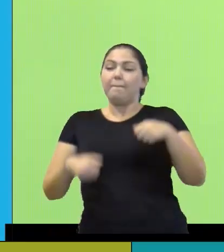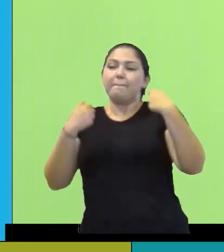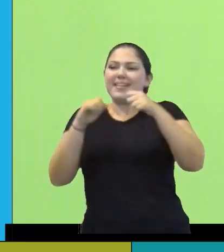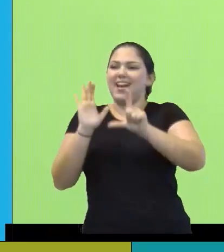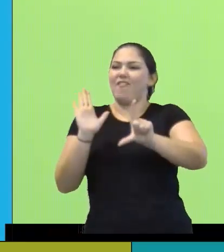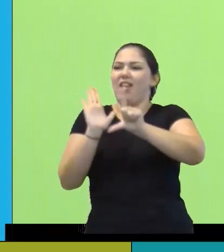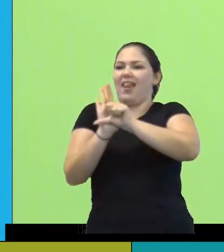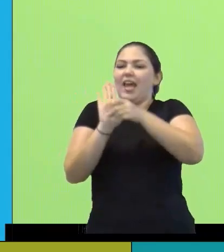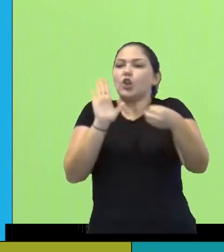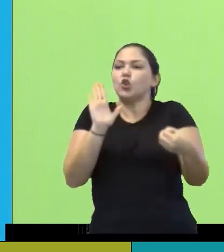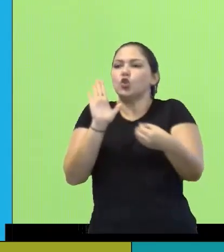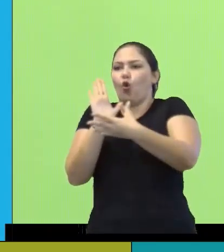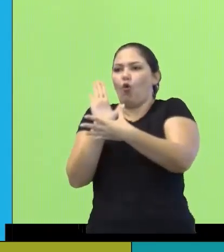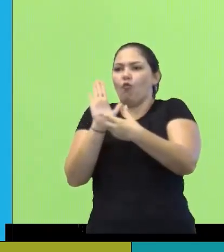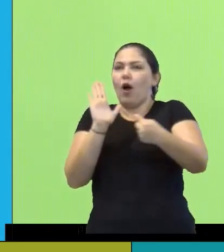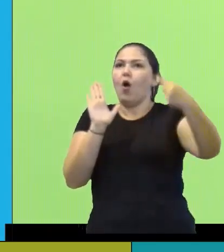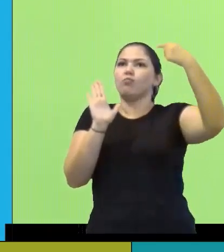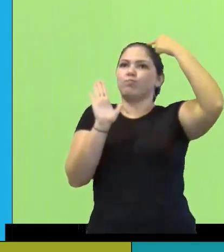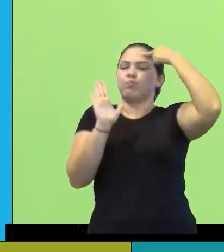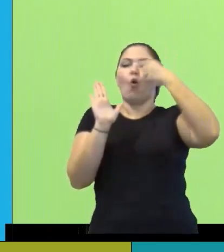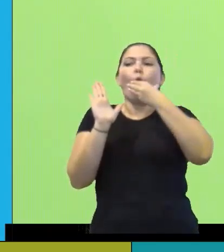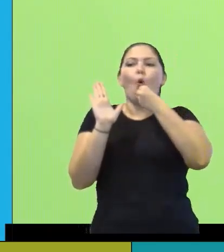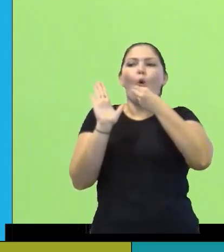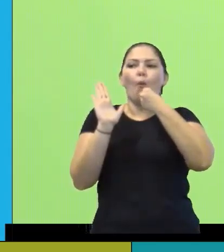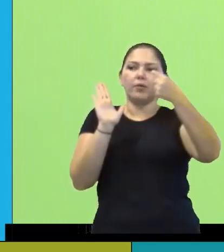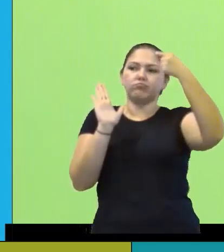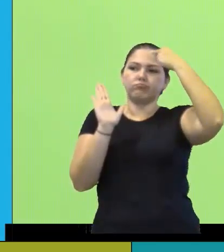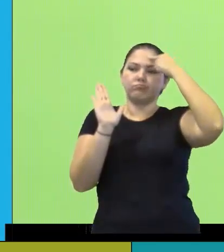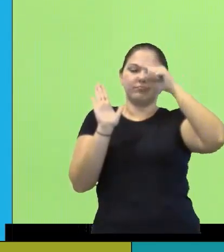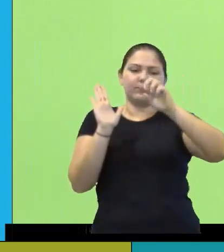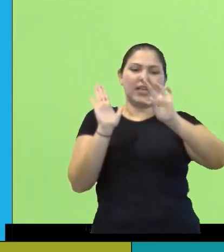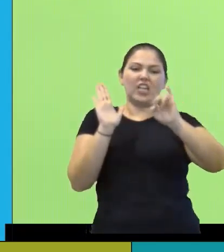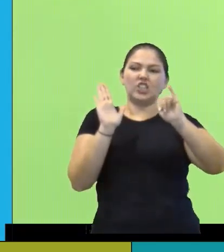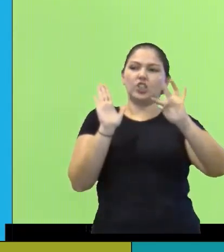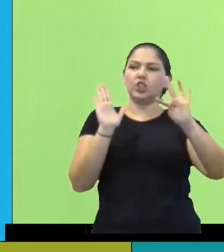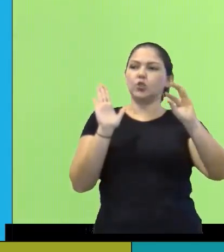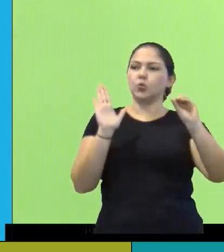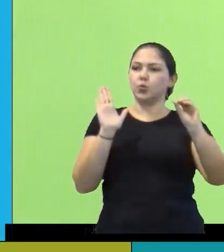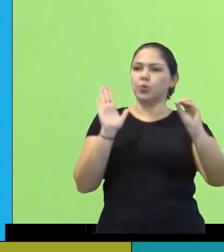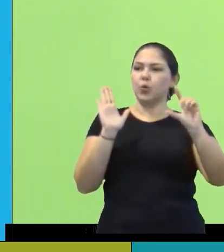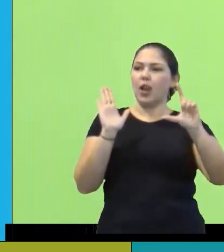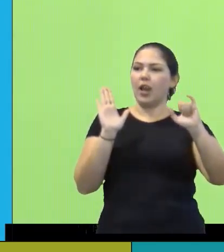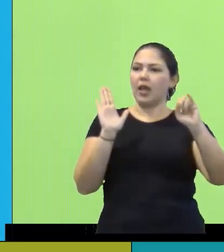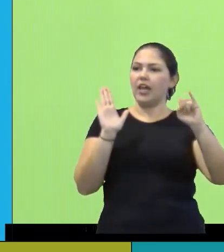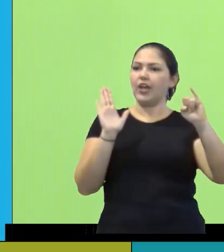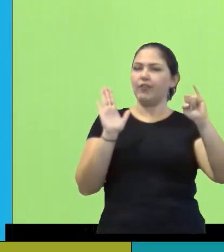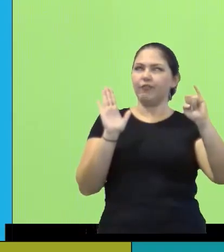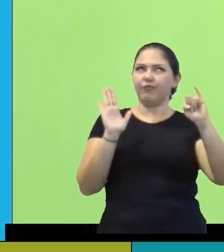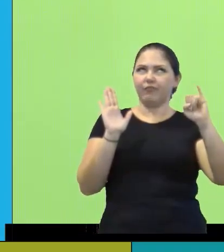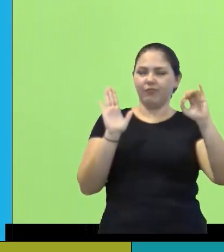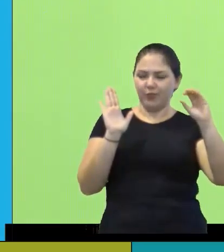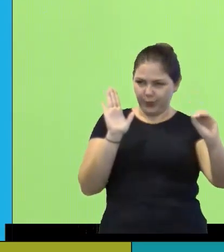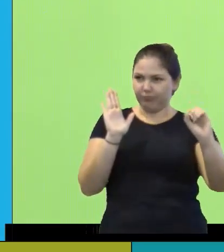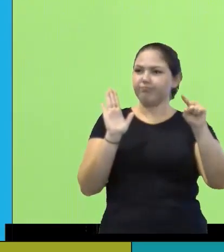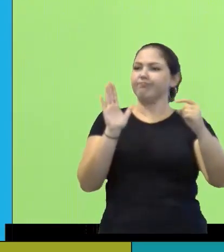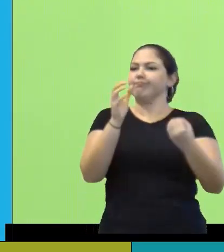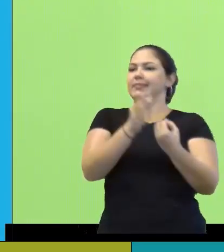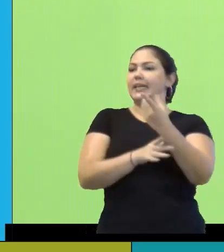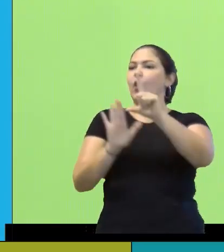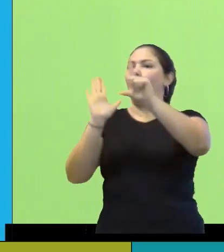quer dizer que Maquiavel considerava o seguinte: é preciso que o poder